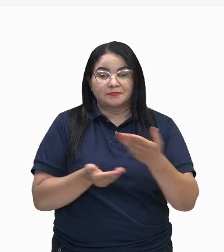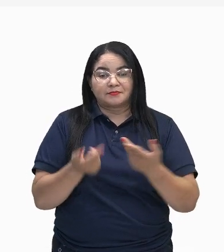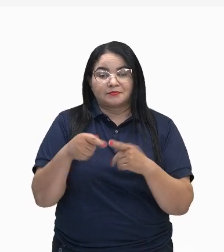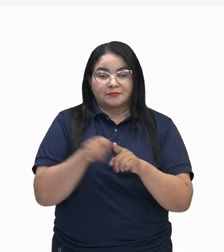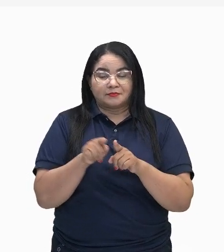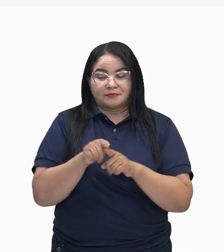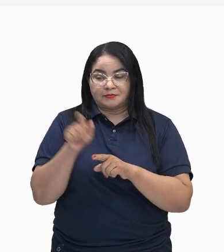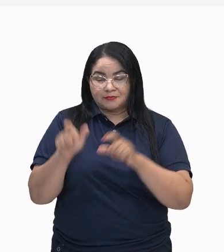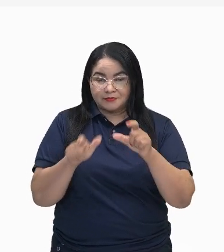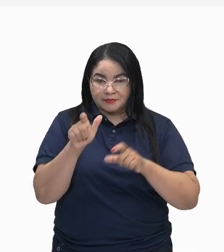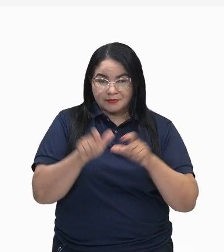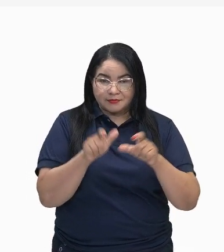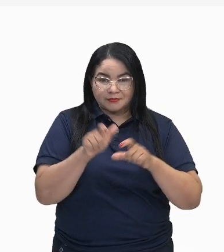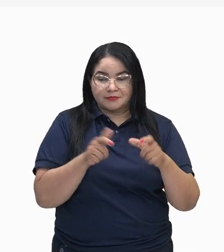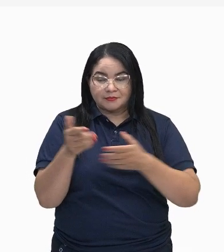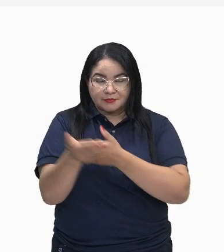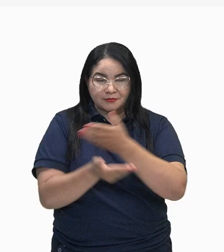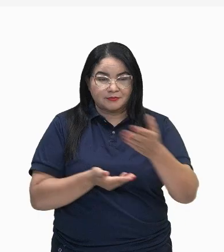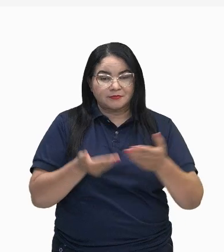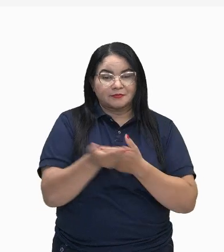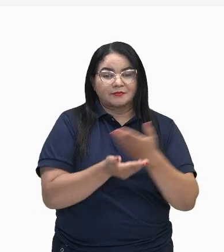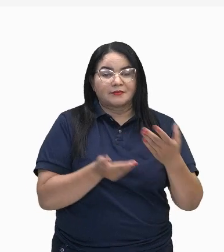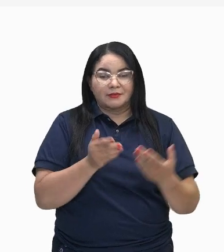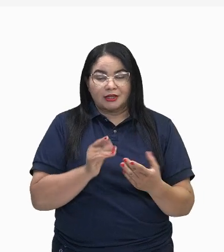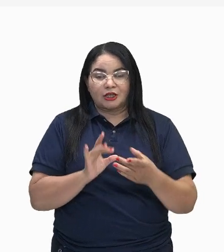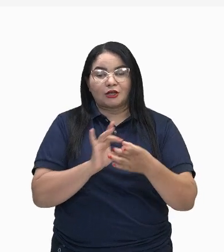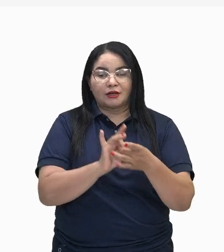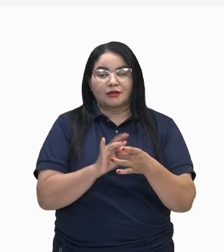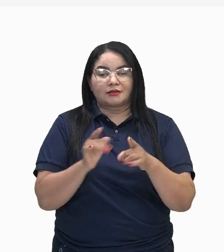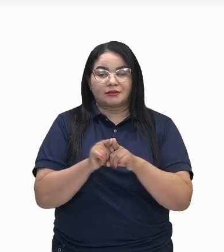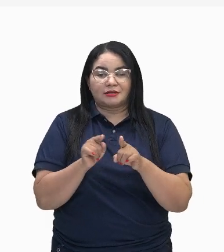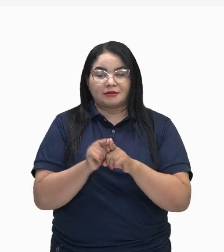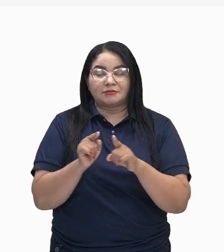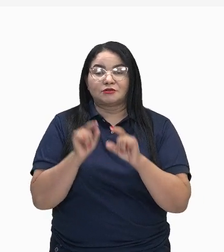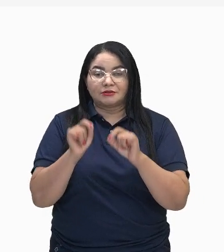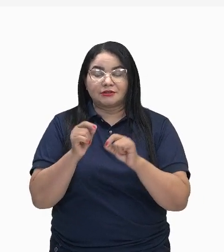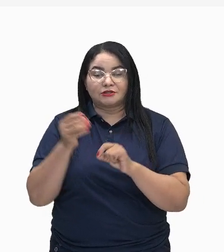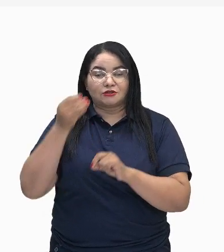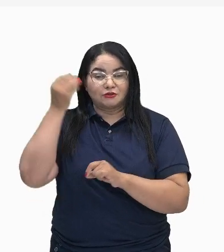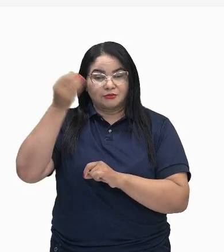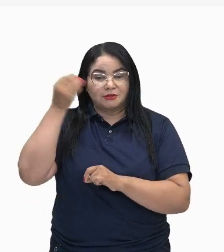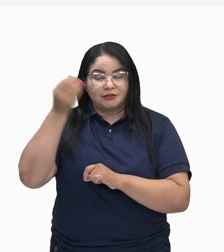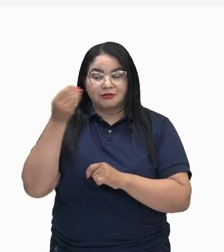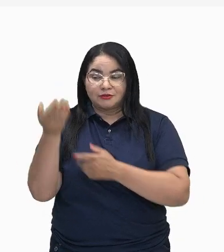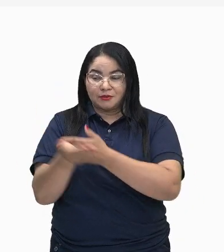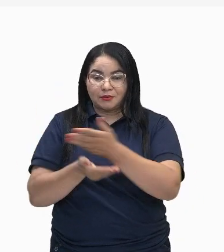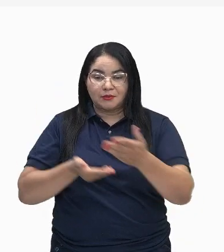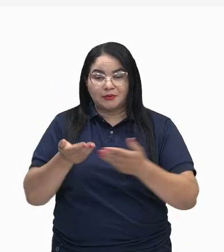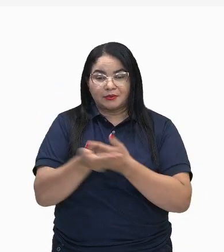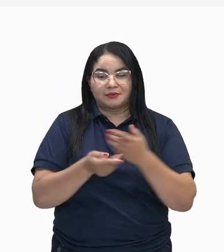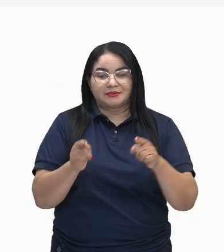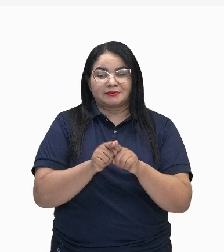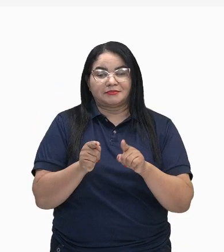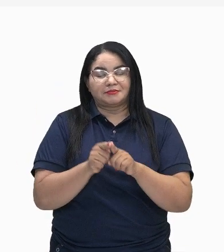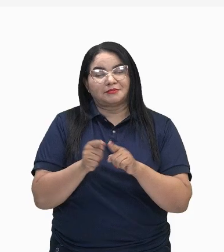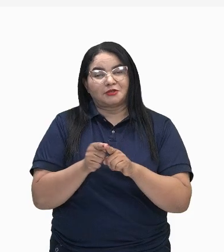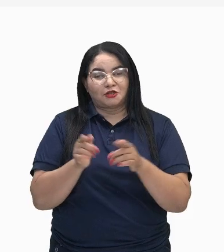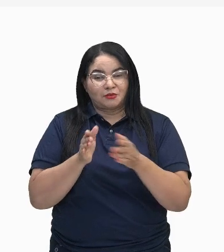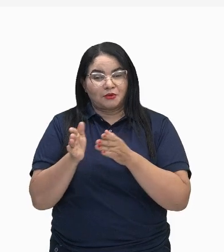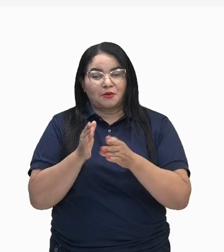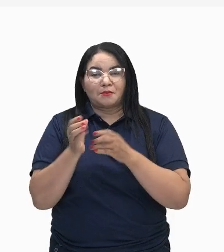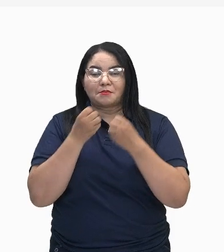os dançarinos, promovendo a interação e a troca de experiências, além de ser um momento